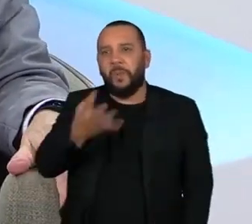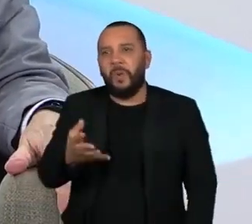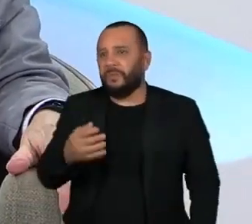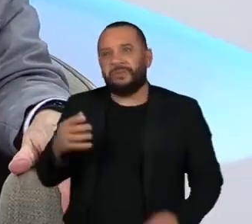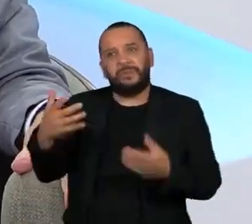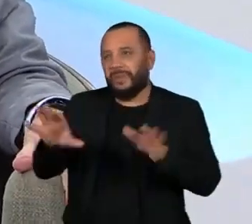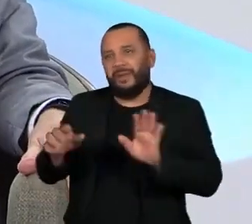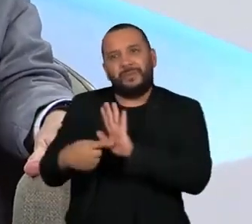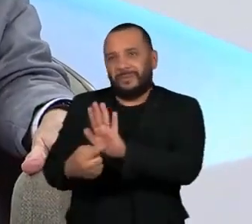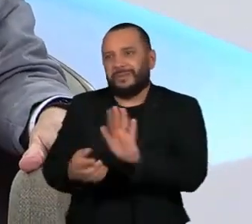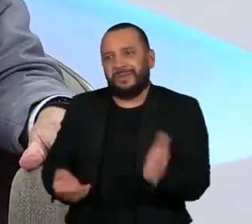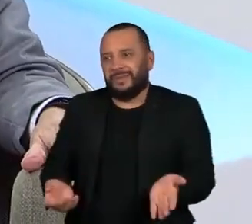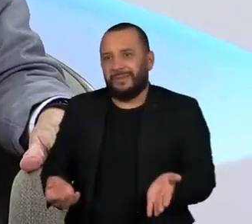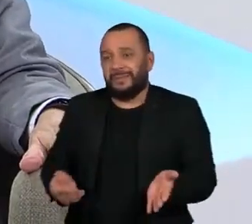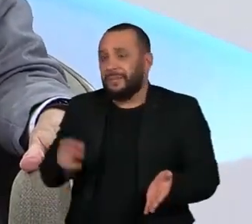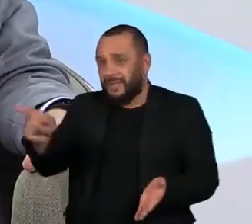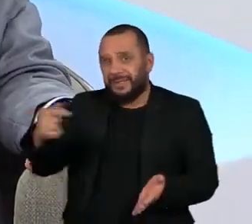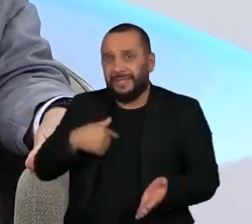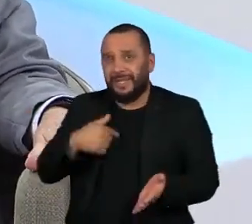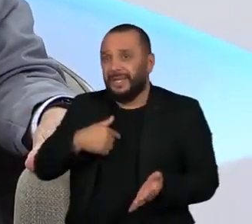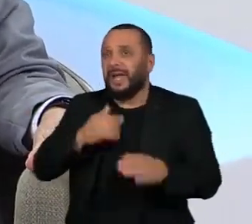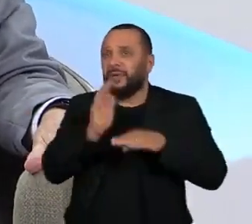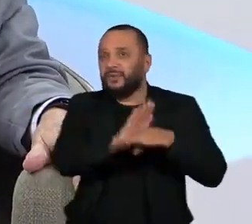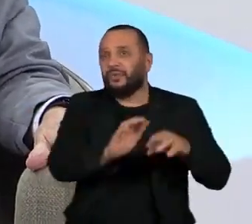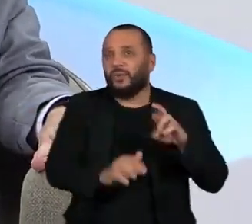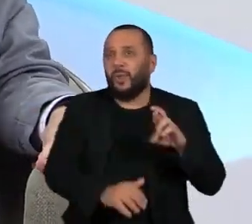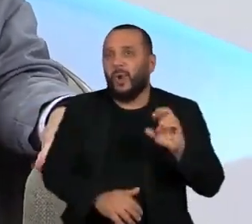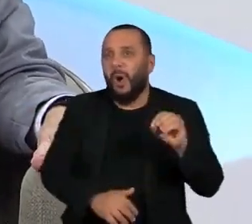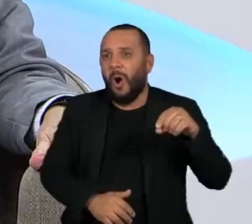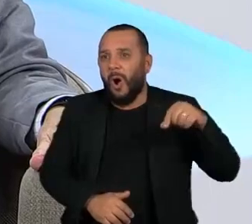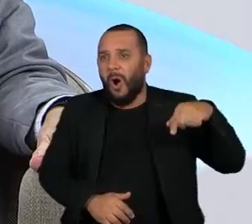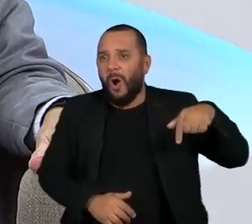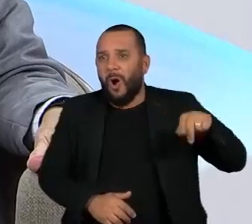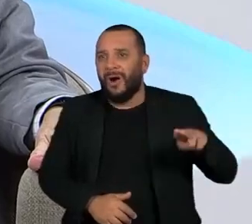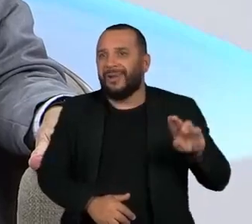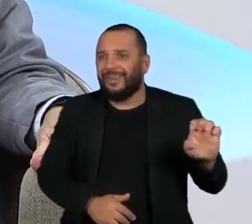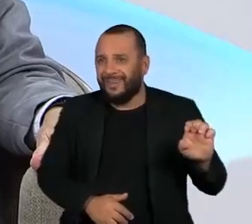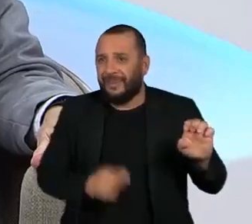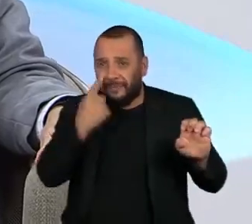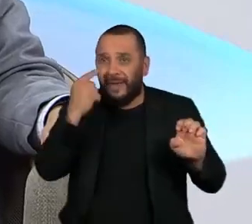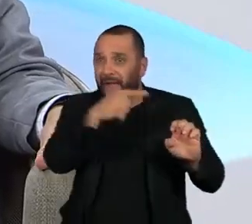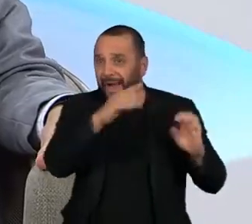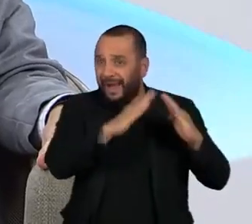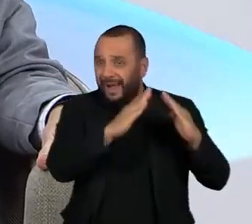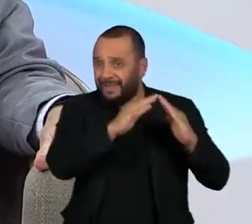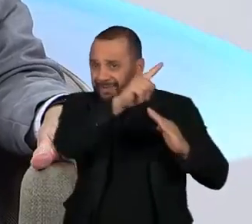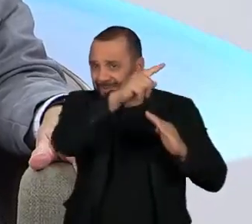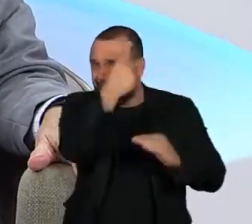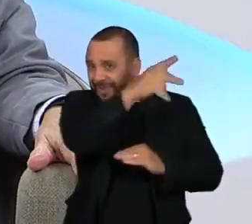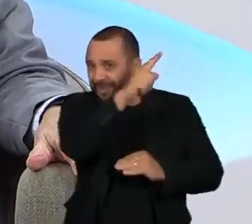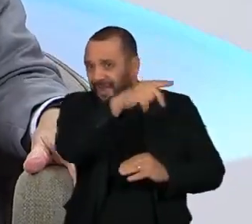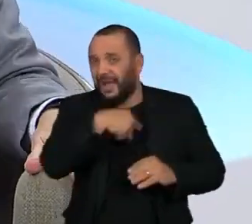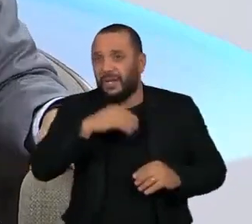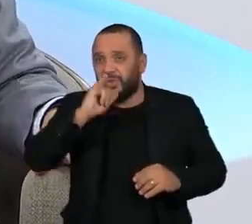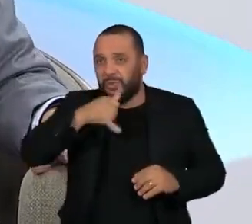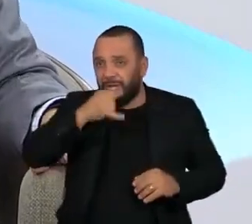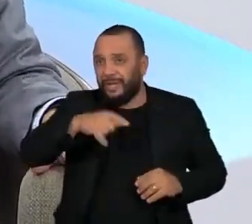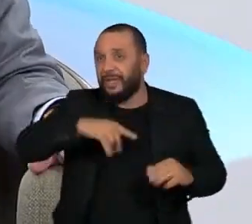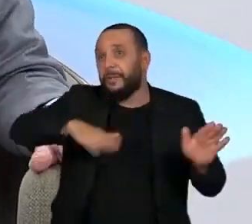é bom mas vai ver o que ele fez pelo rock para ver a casa que o rock mora em Jundiaí e